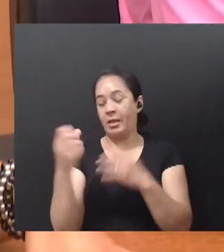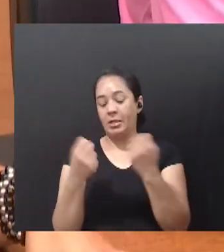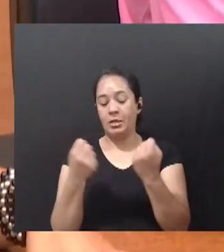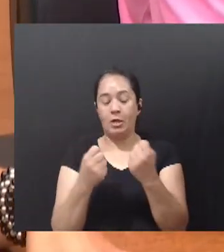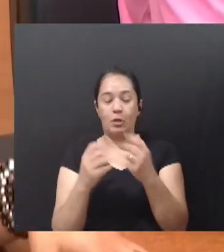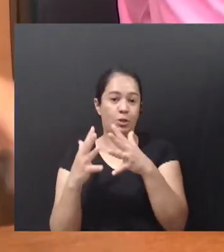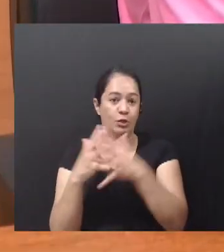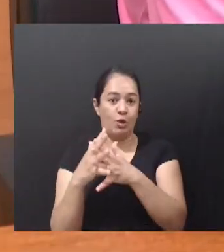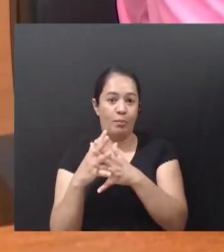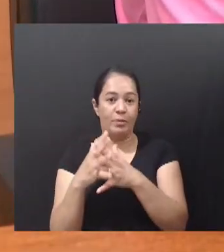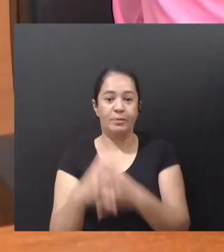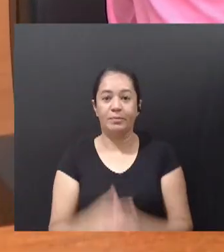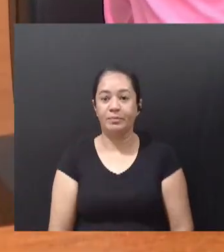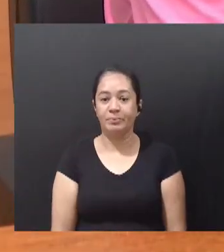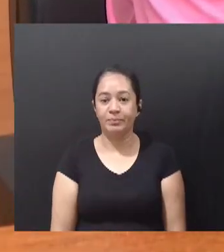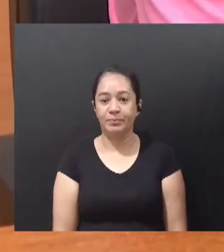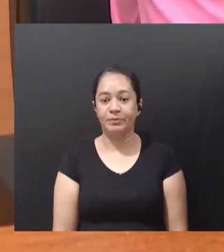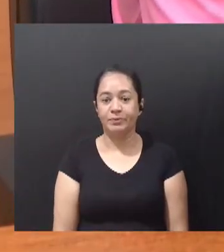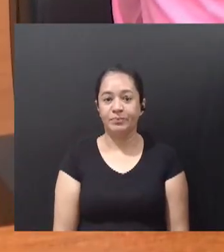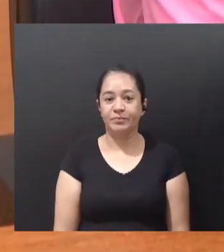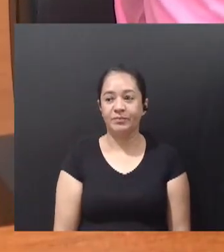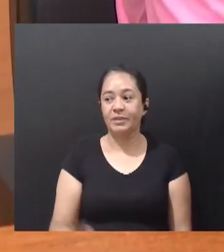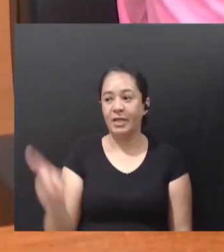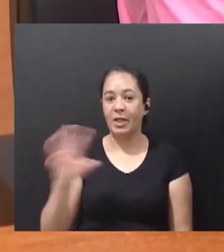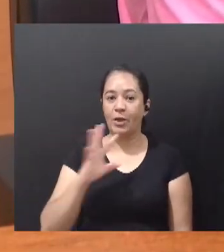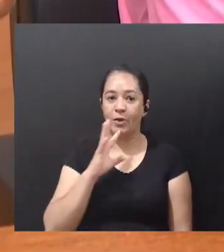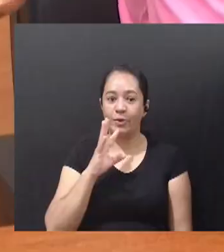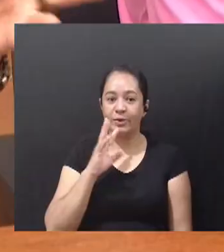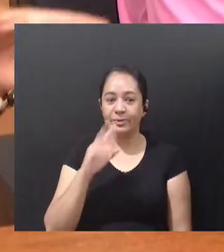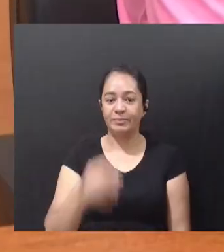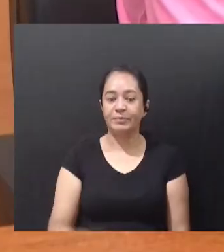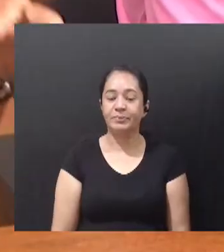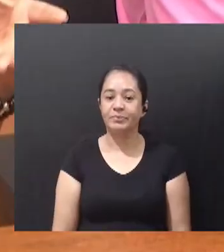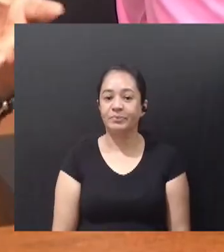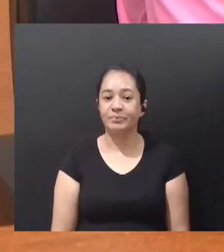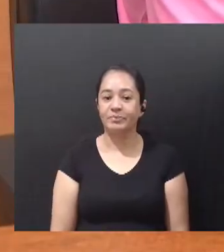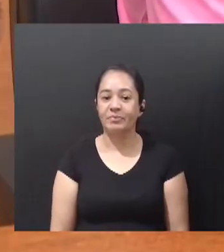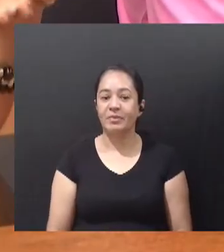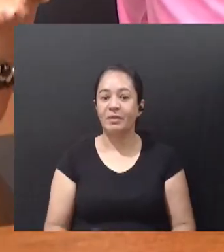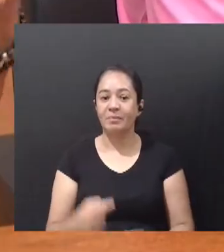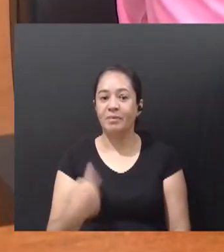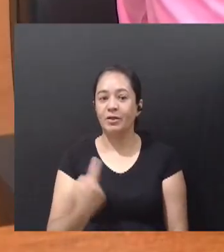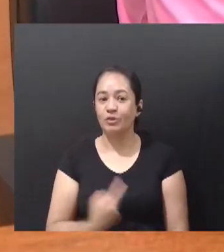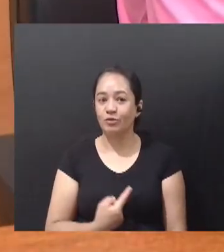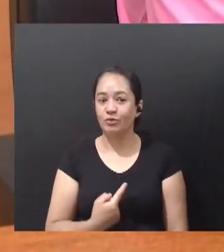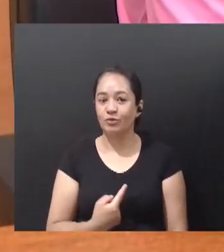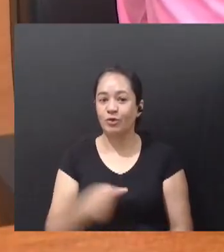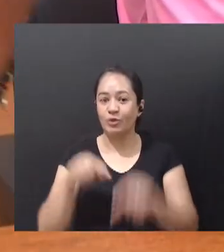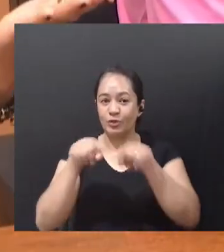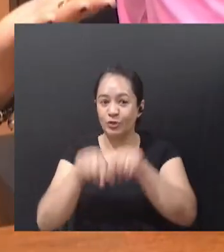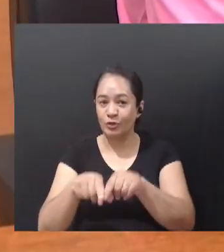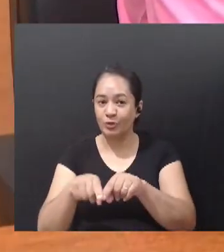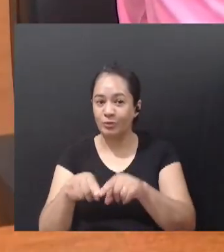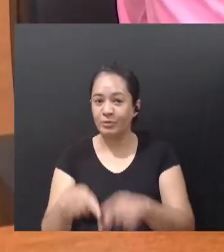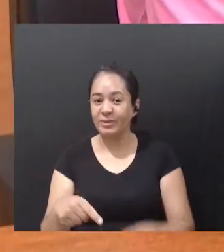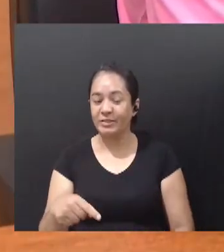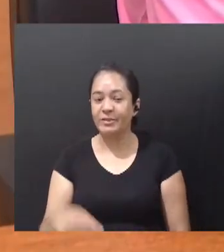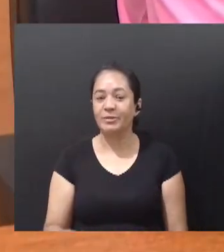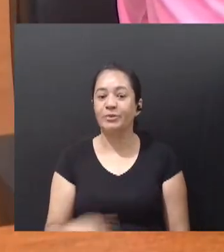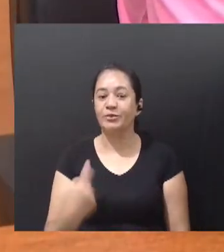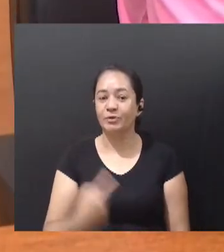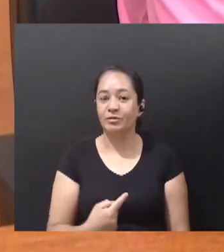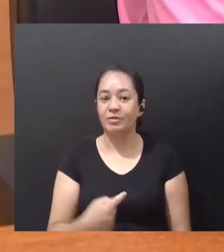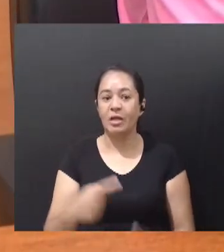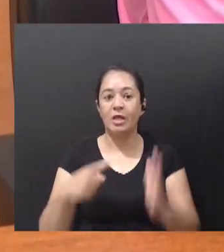muito, ela conhece muito bem essa história. E um companheiro nosso, inclusive, que não está aqui, justificou a ausência, fez a denúncia no Ministério